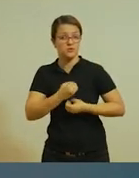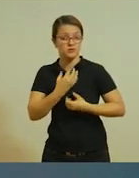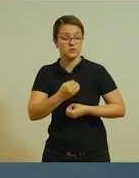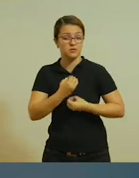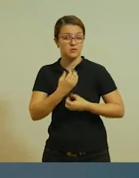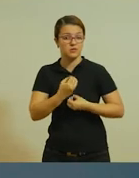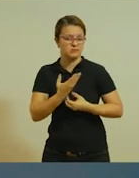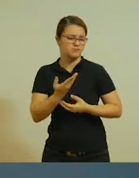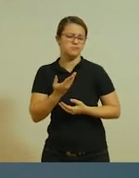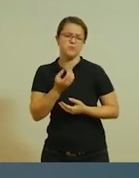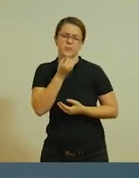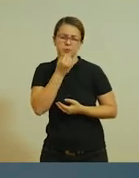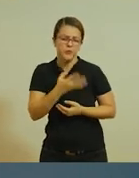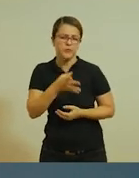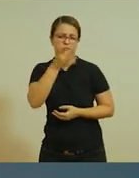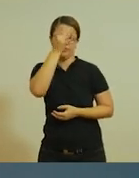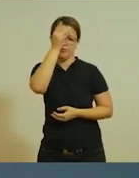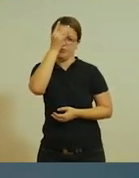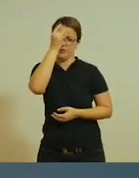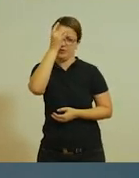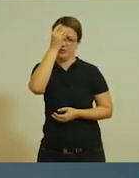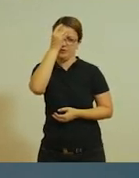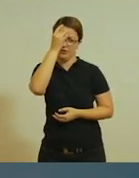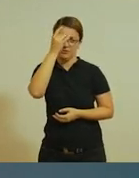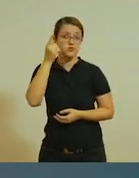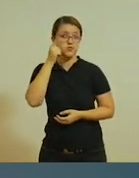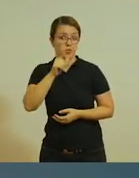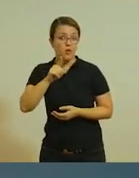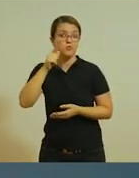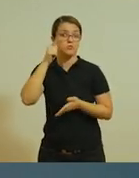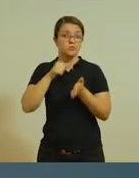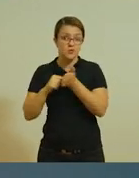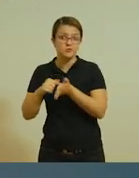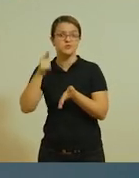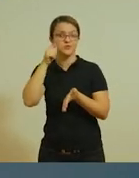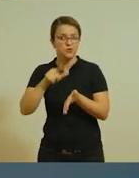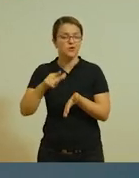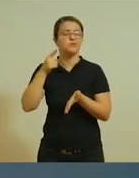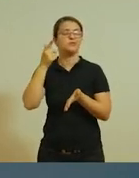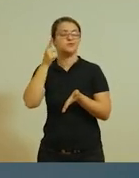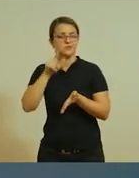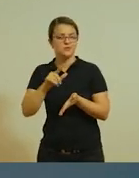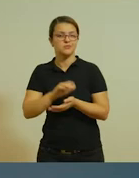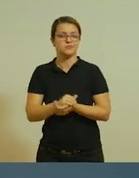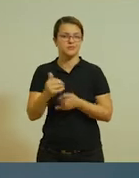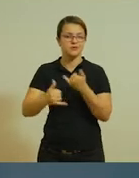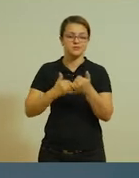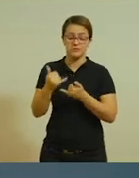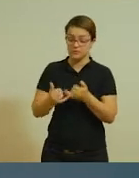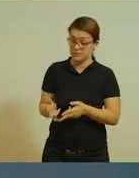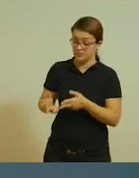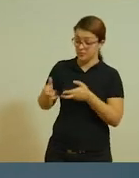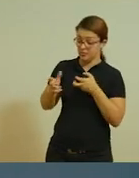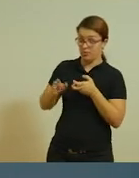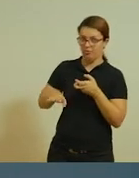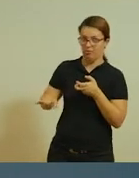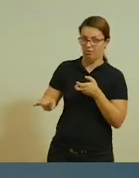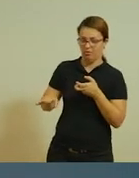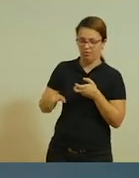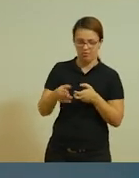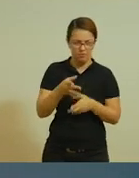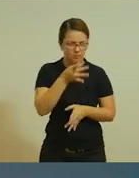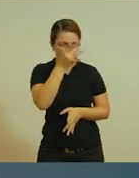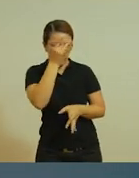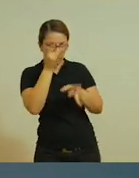poema. Então decorar é muito bom e isso se faz com a repetição. Faça disso uma brincadeira. Quando você for percebendo que ela vai